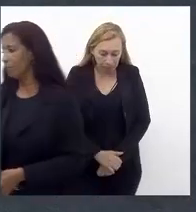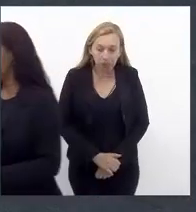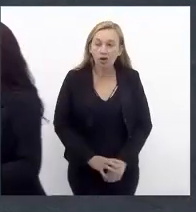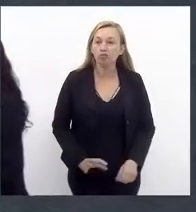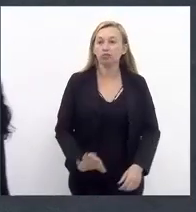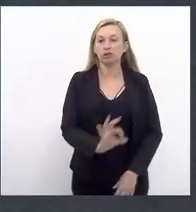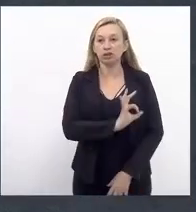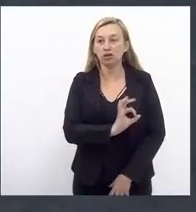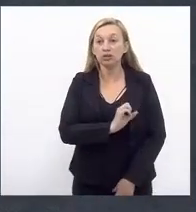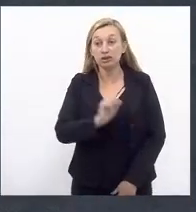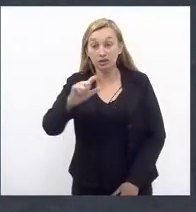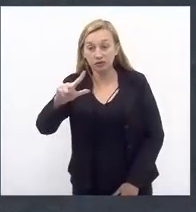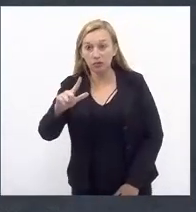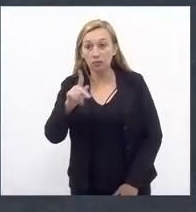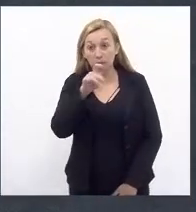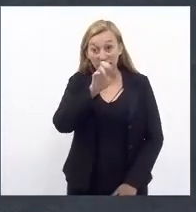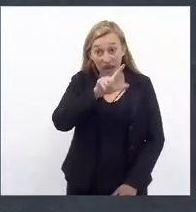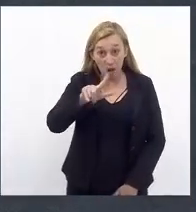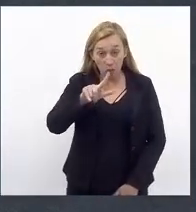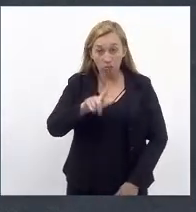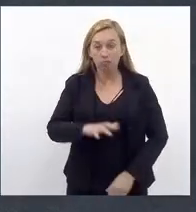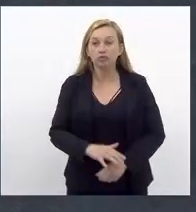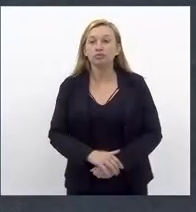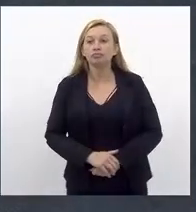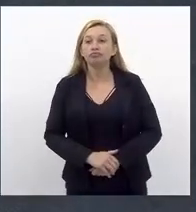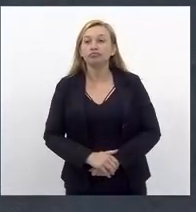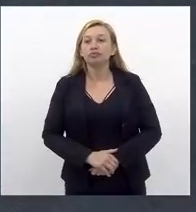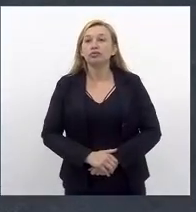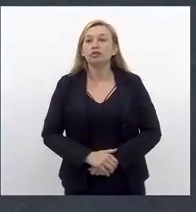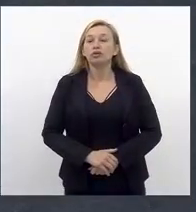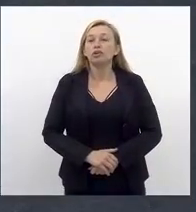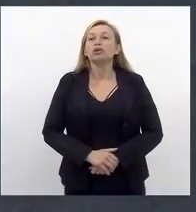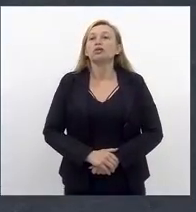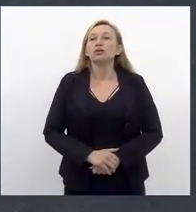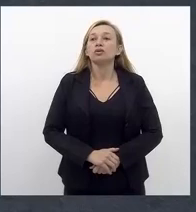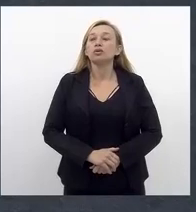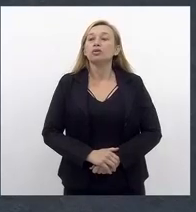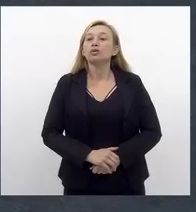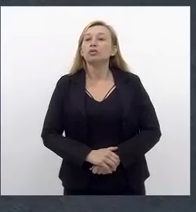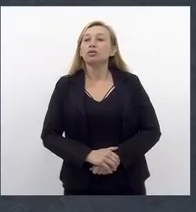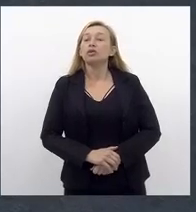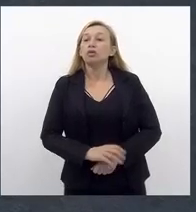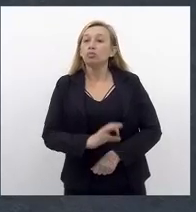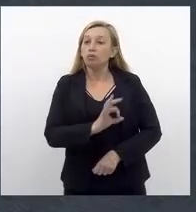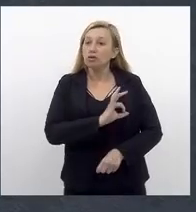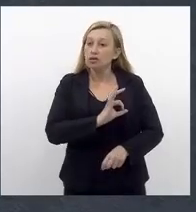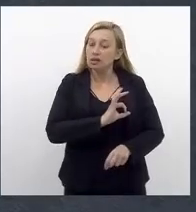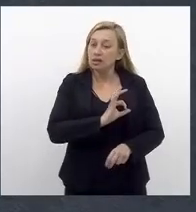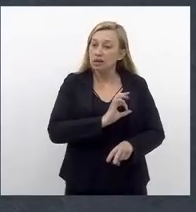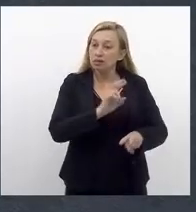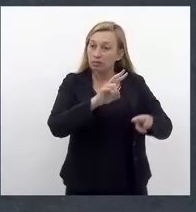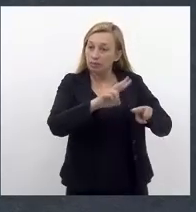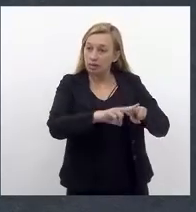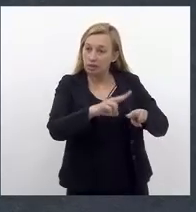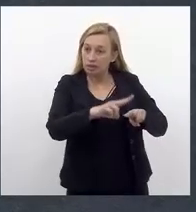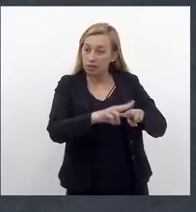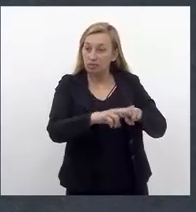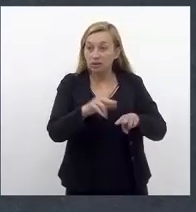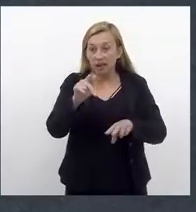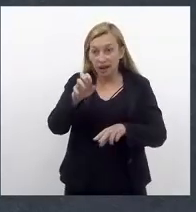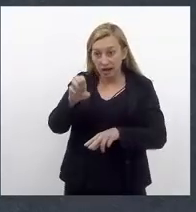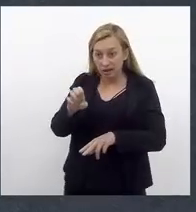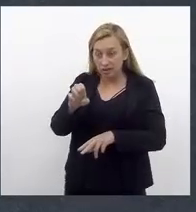civil policial penal o agente socioeducativo do degase tenha a tranquilidade